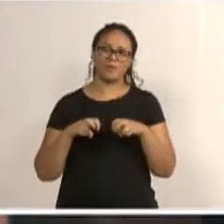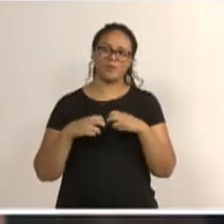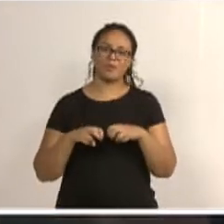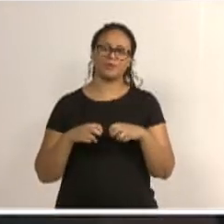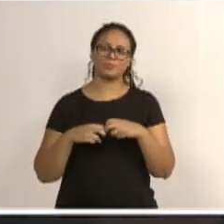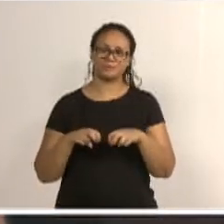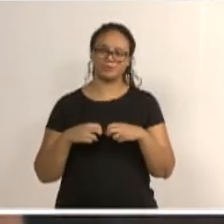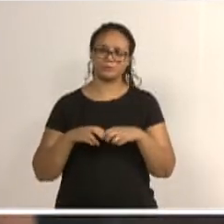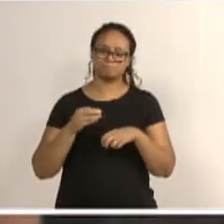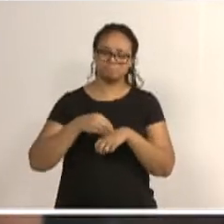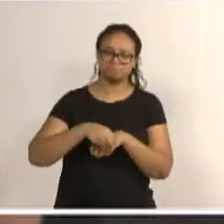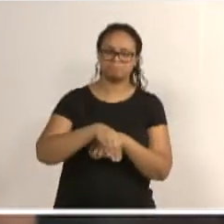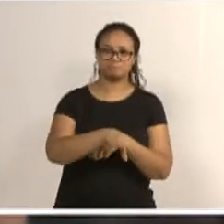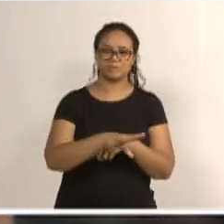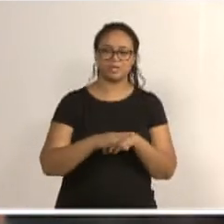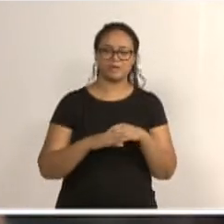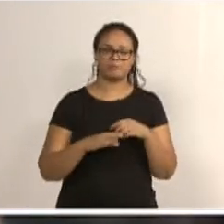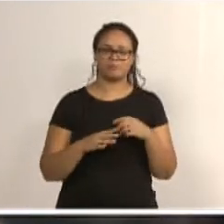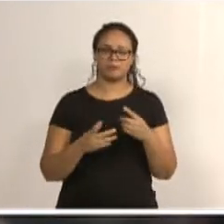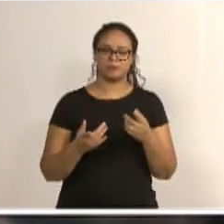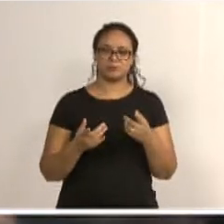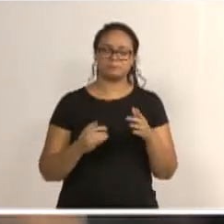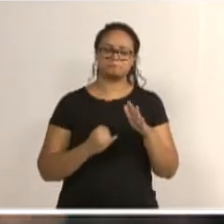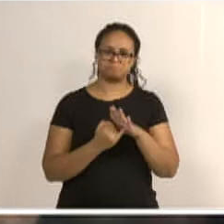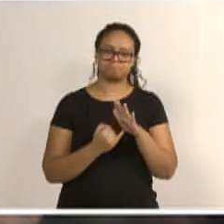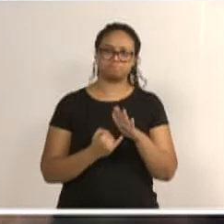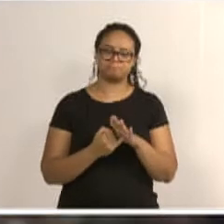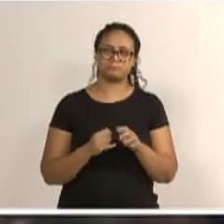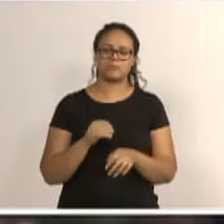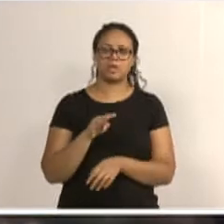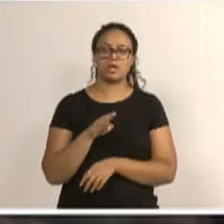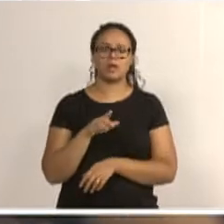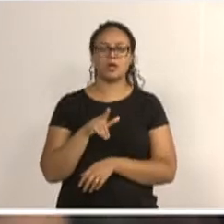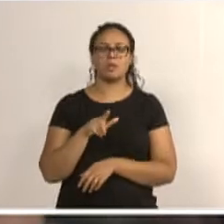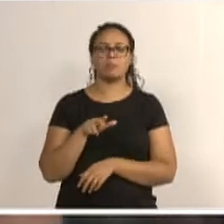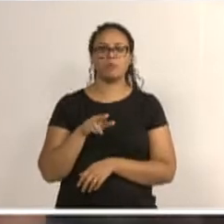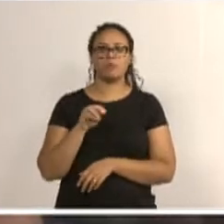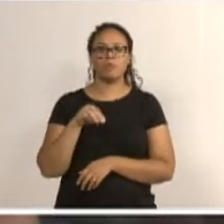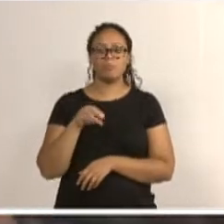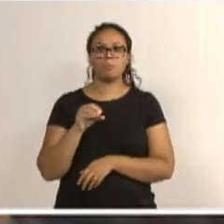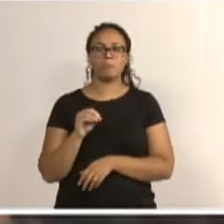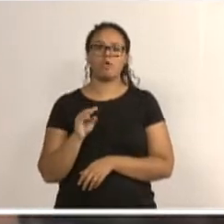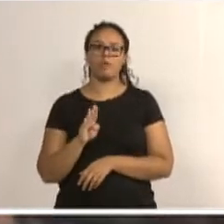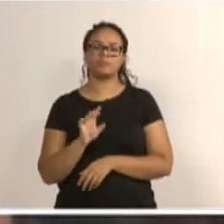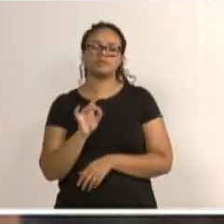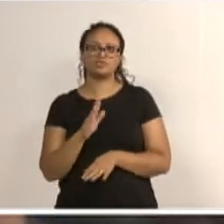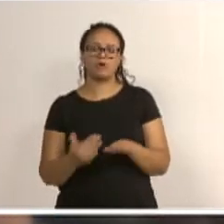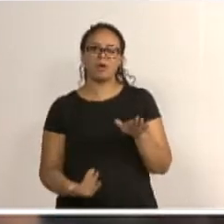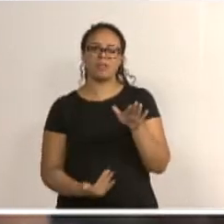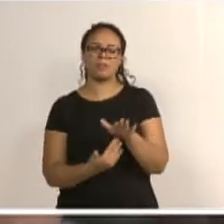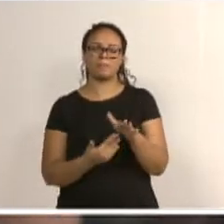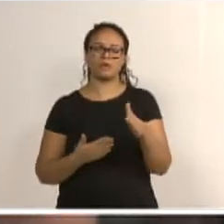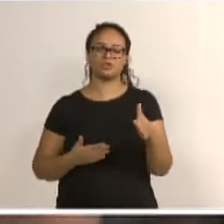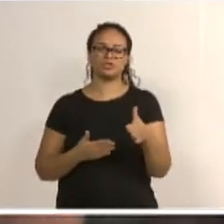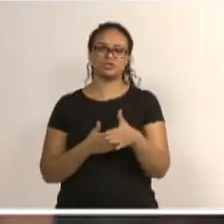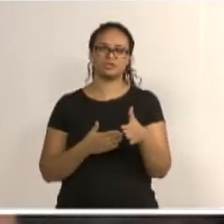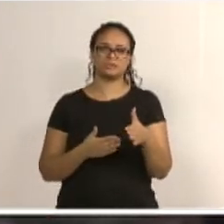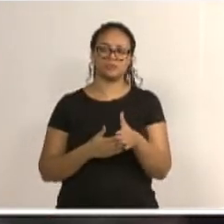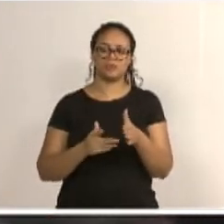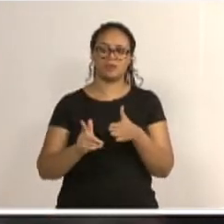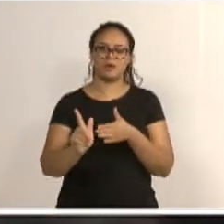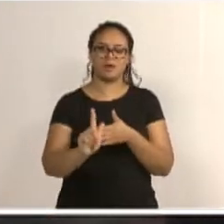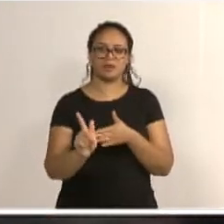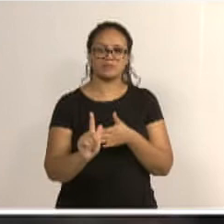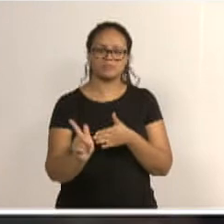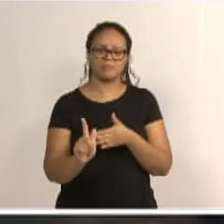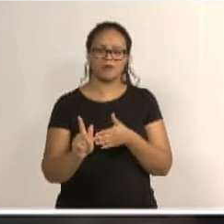Desde a caducidade do transporte SIGA, a Blue Mob ela só pode vir até o nosso limite do município, e são 2,5